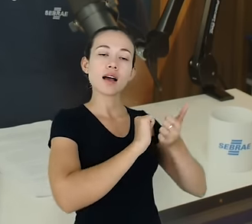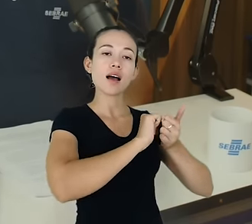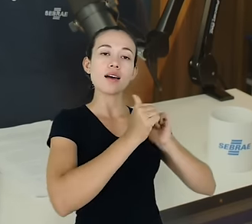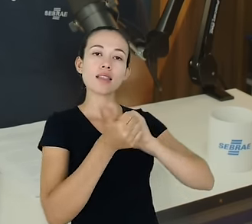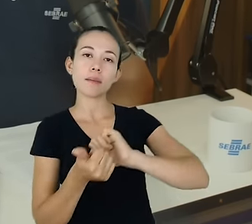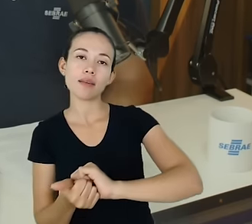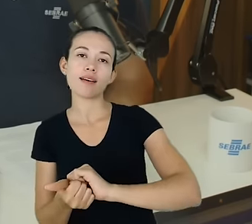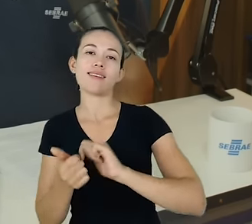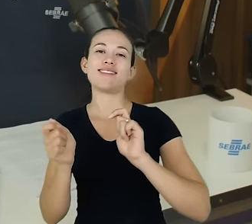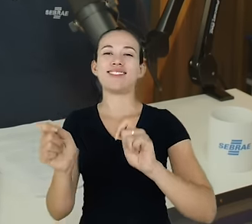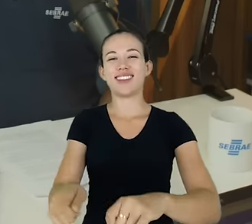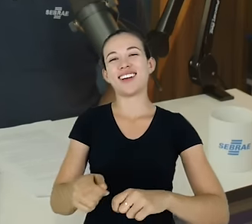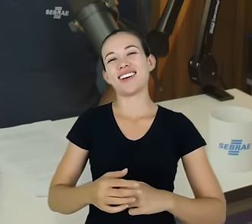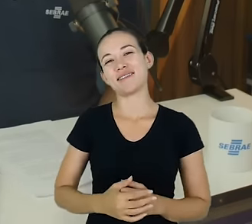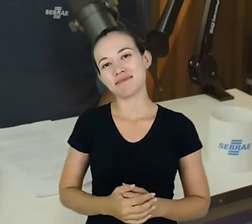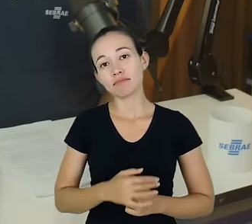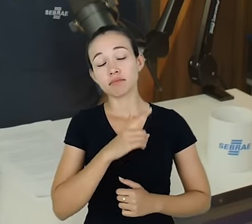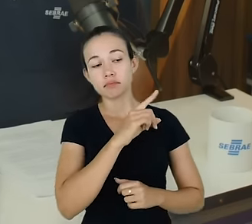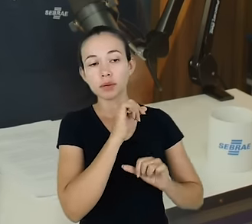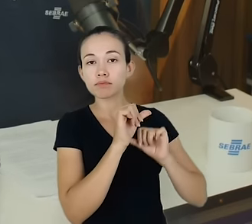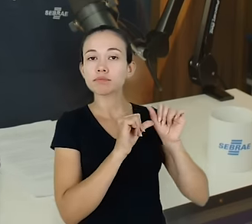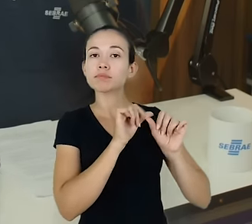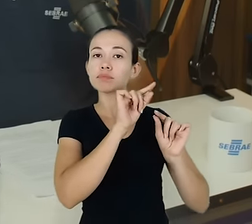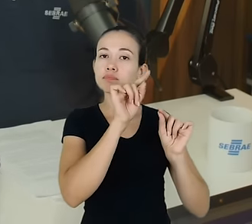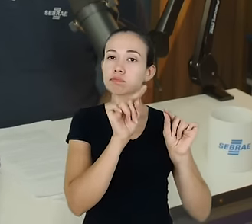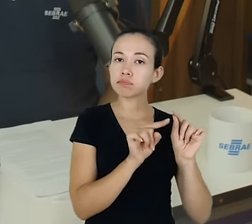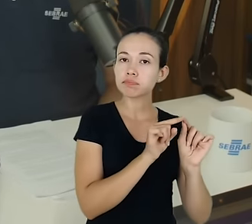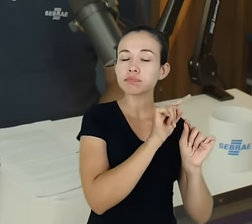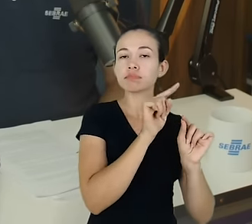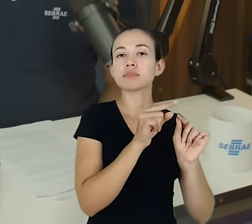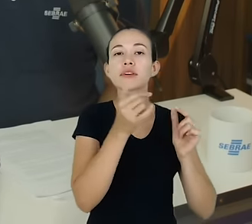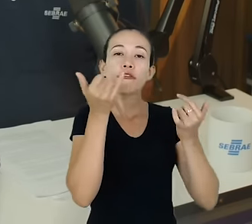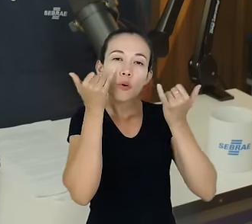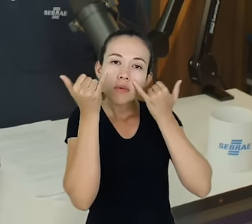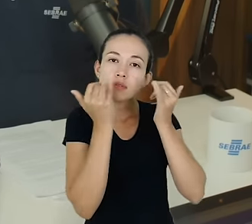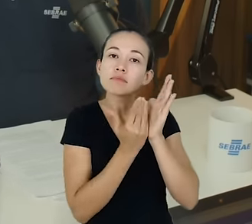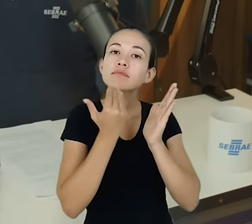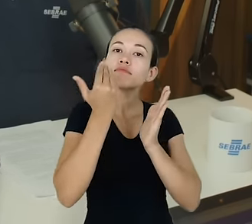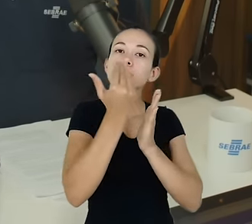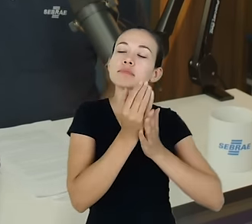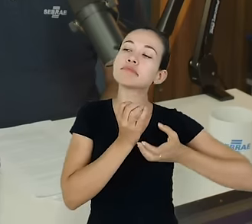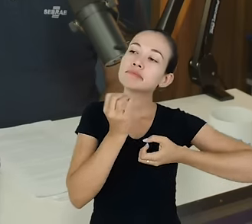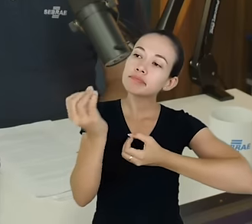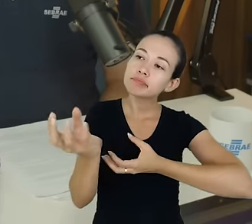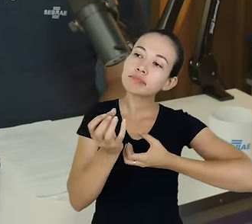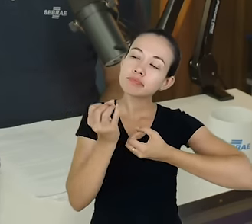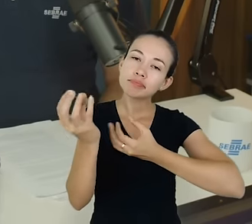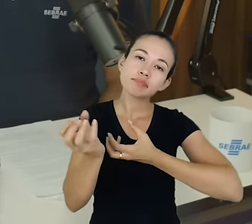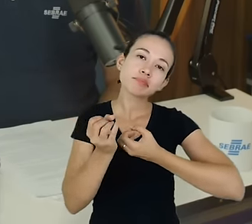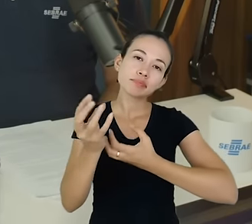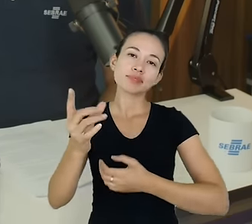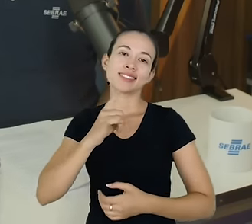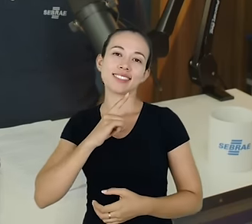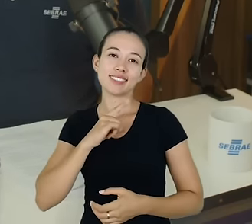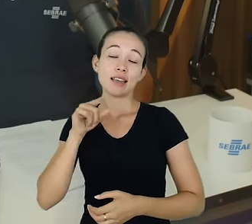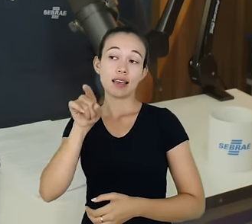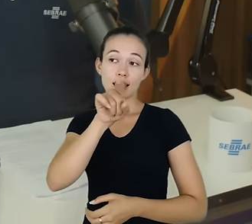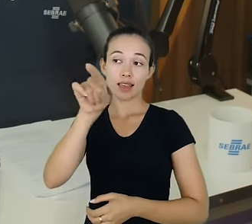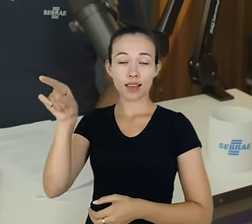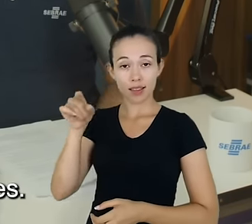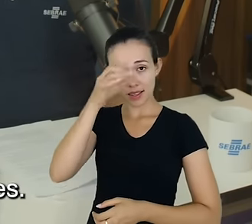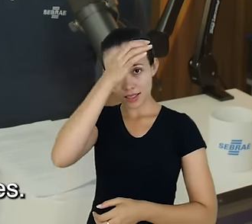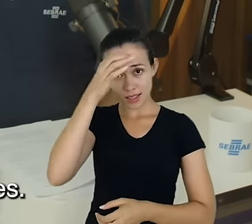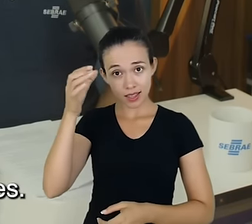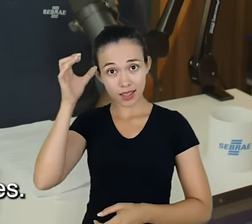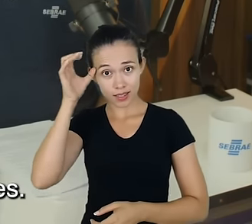entrega de atualização de fornecer essas informações essas dicas de ouro aí pro cliente não